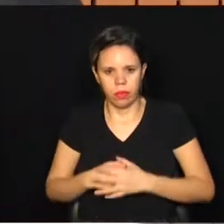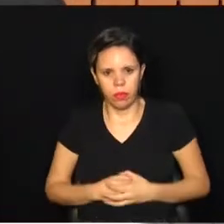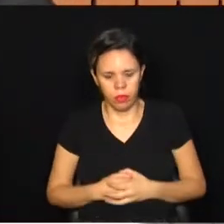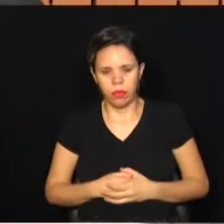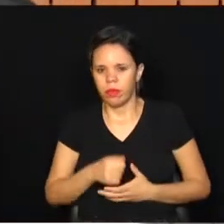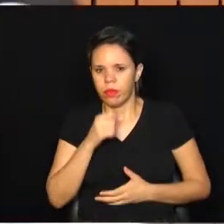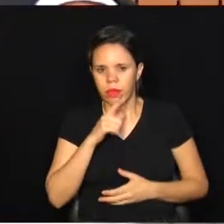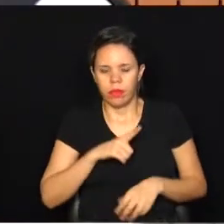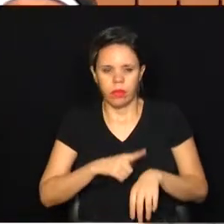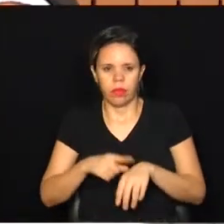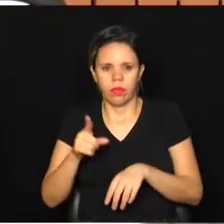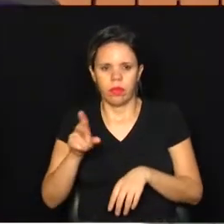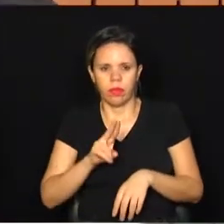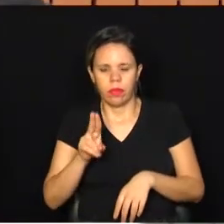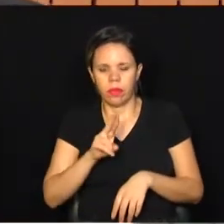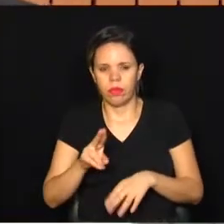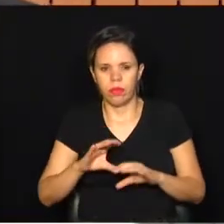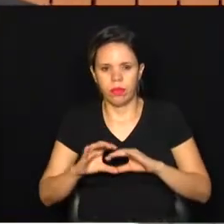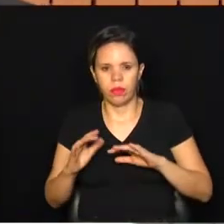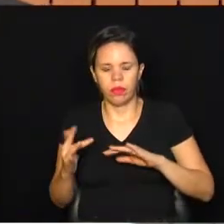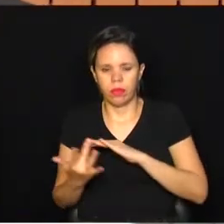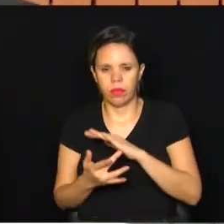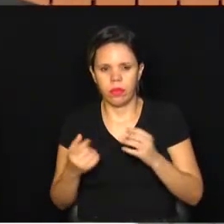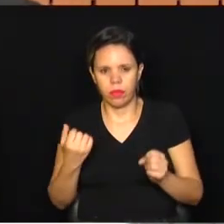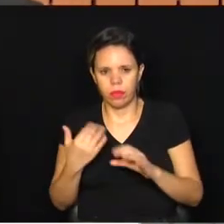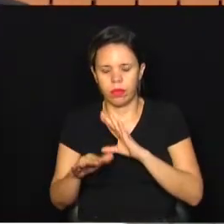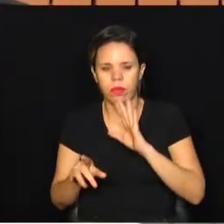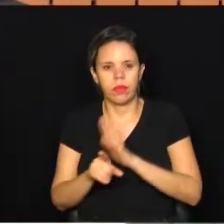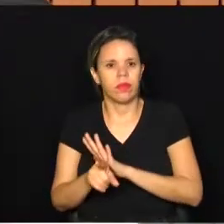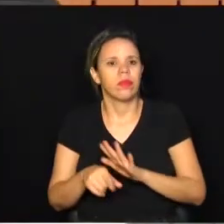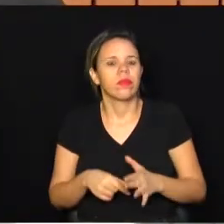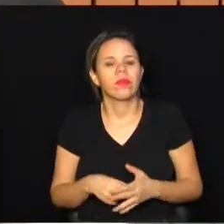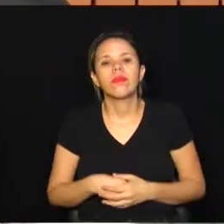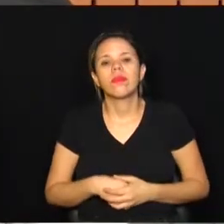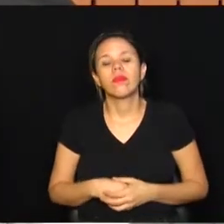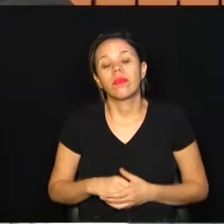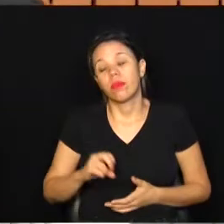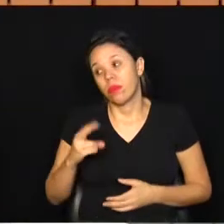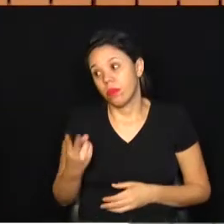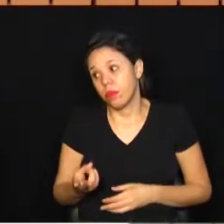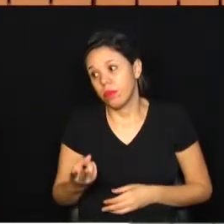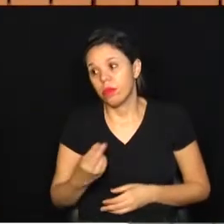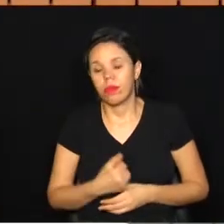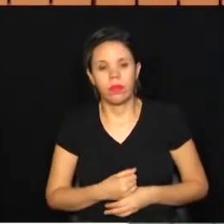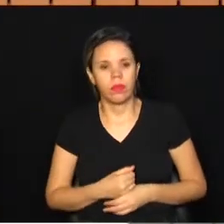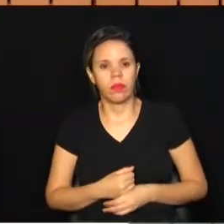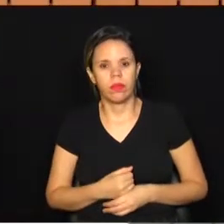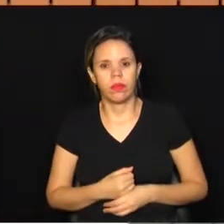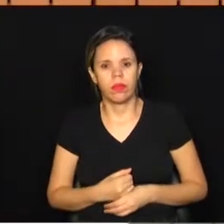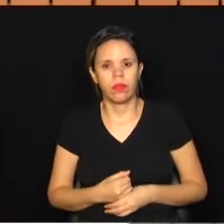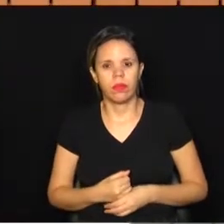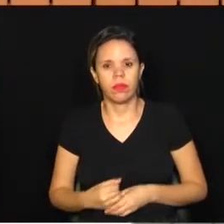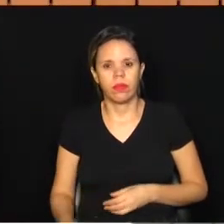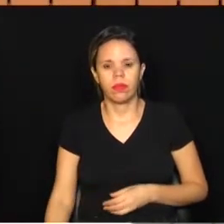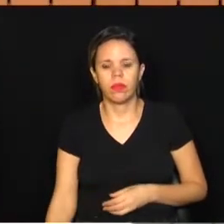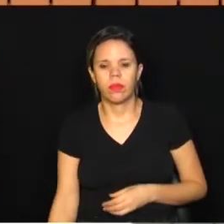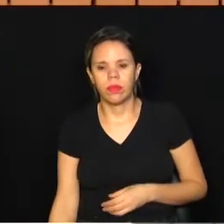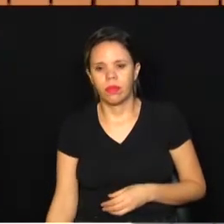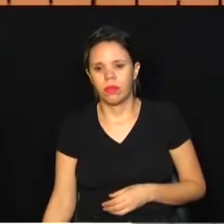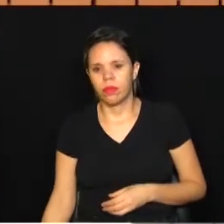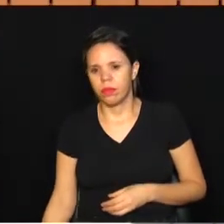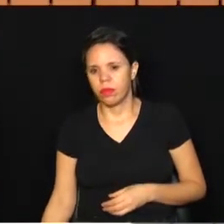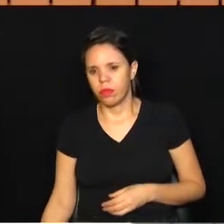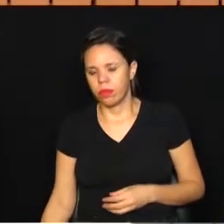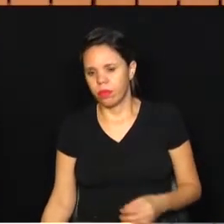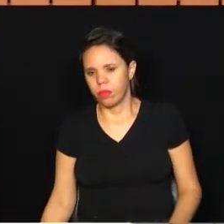Ainda há tempo, você pode usar os canais para mandar a sua pergunta, seja pelo WhatsApp ou pelo e-mail. Vereadora Débora,